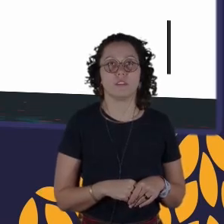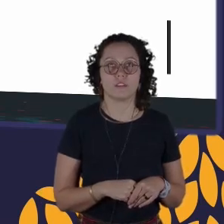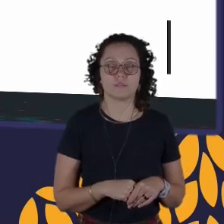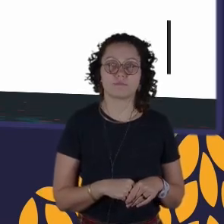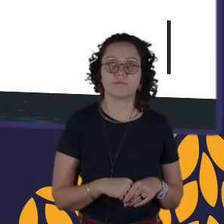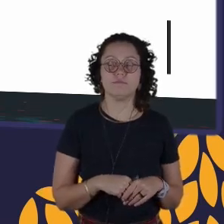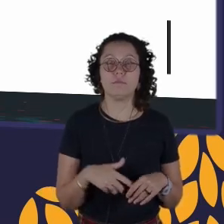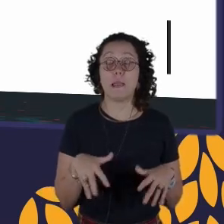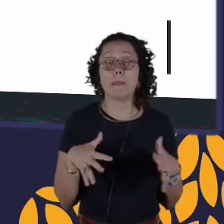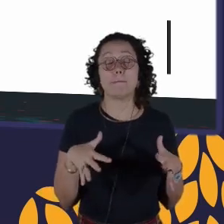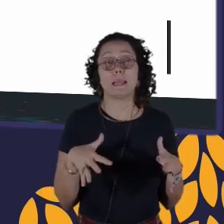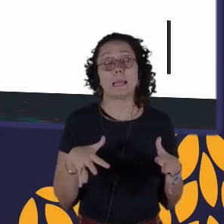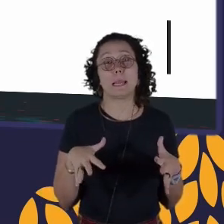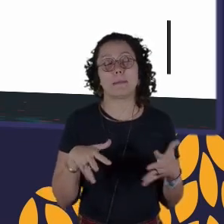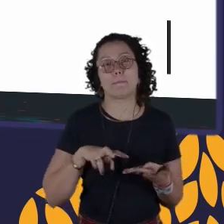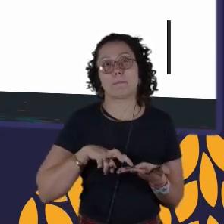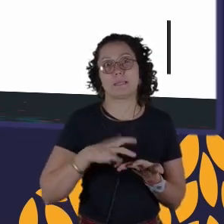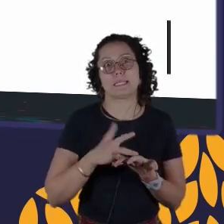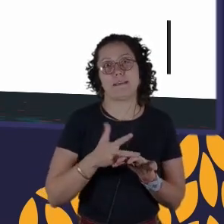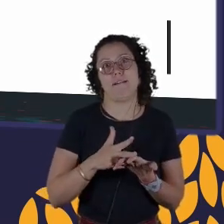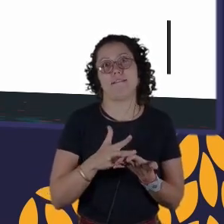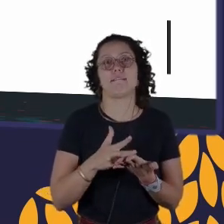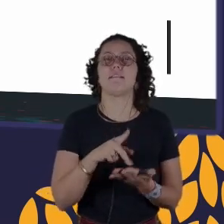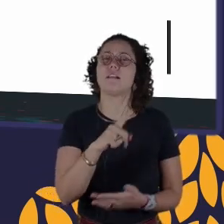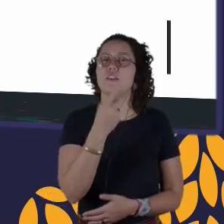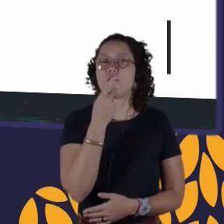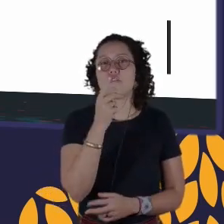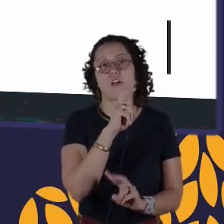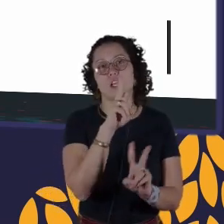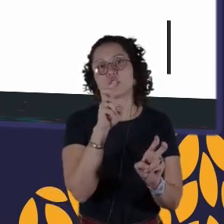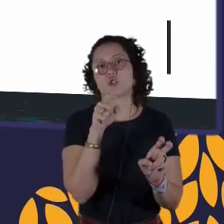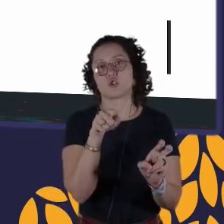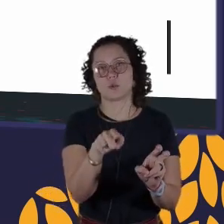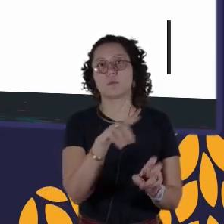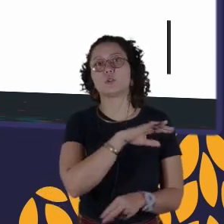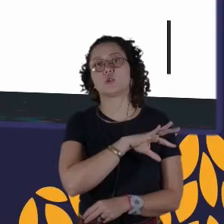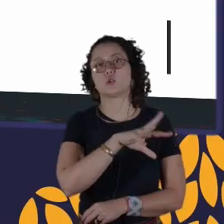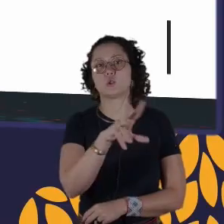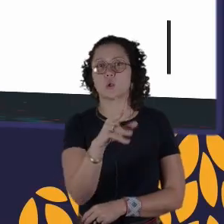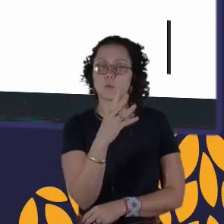Epilepsia, disso não vou falar, todos conhecemos. As meninas do Brasil,